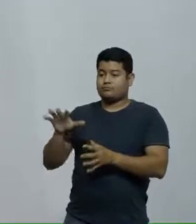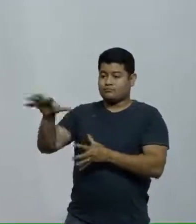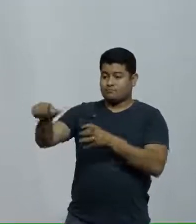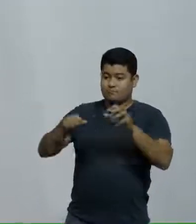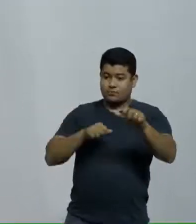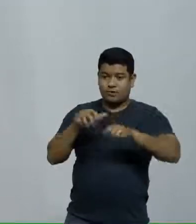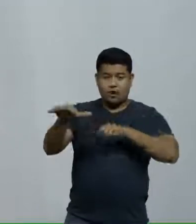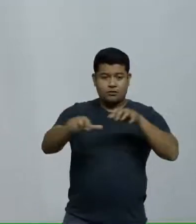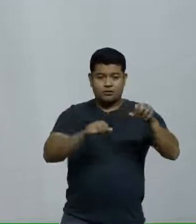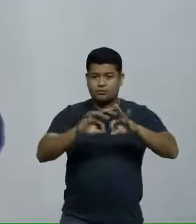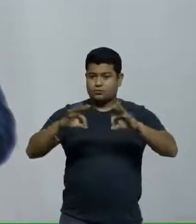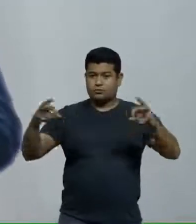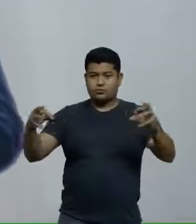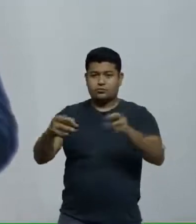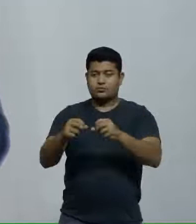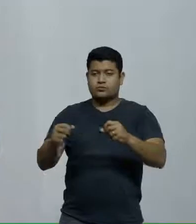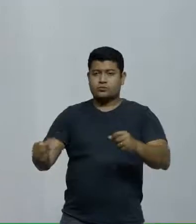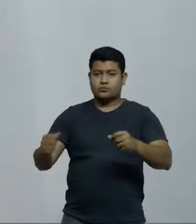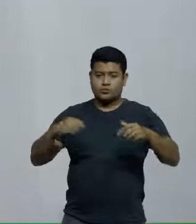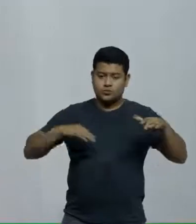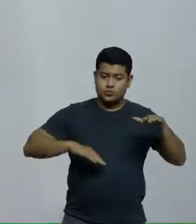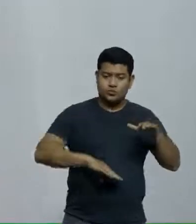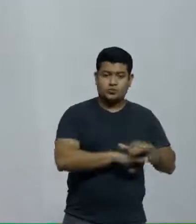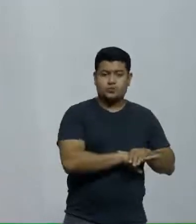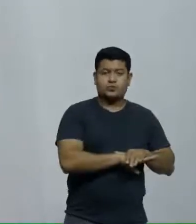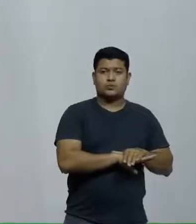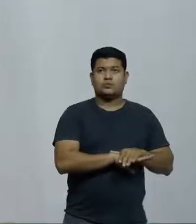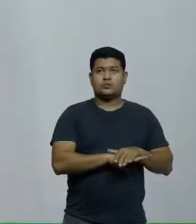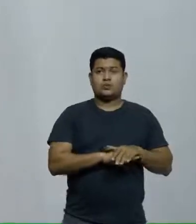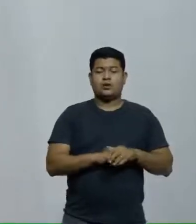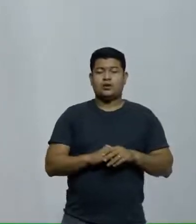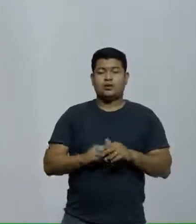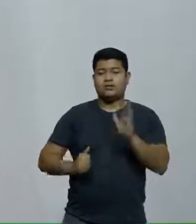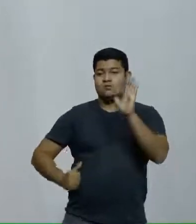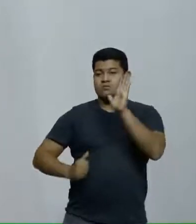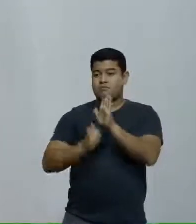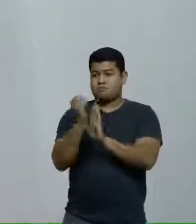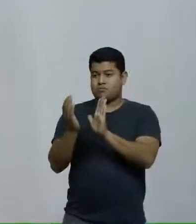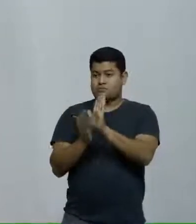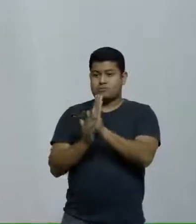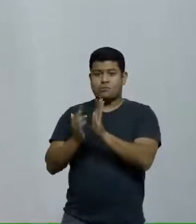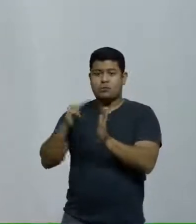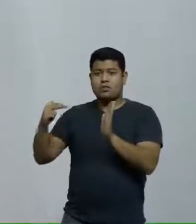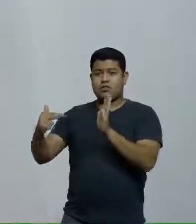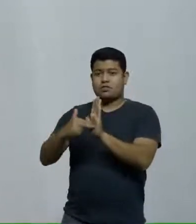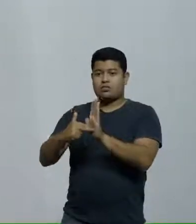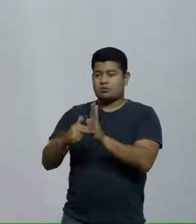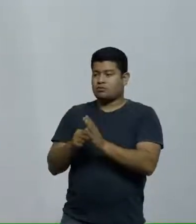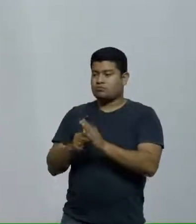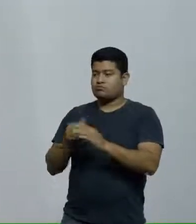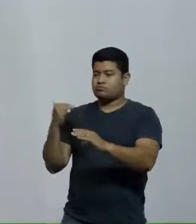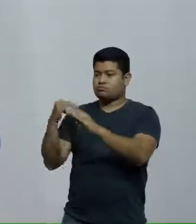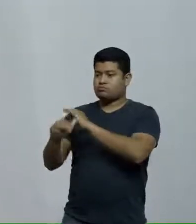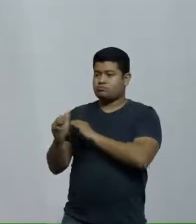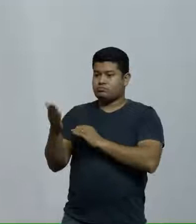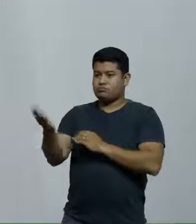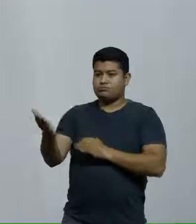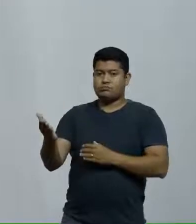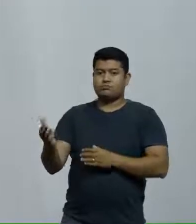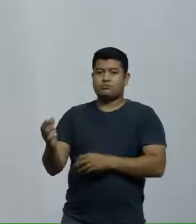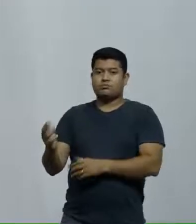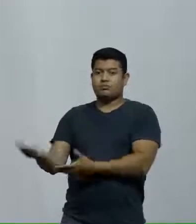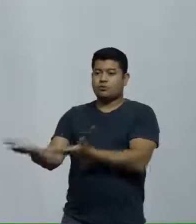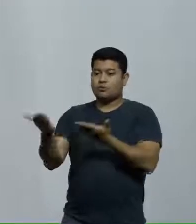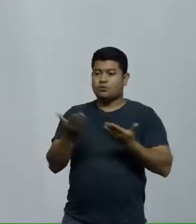é convidado, no caso, é notificado à empresa e convidado, né, para que um representante legal